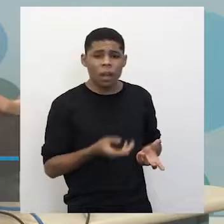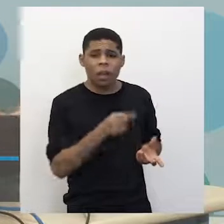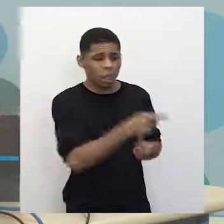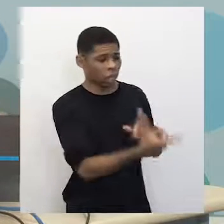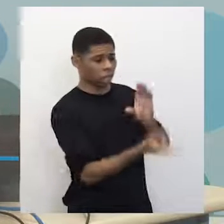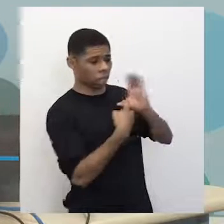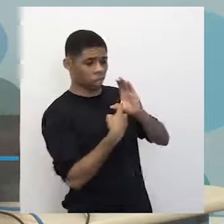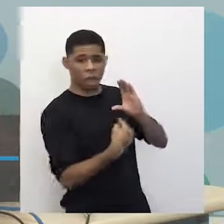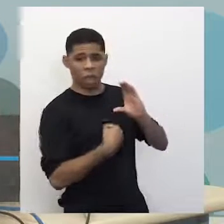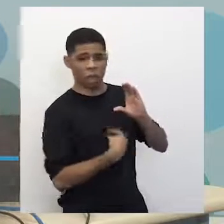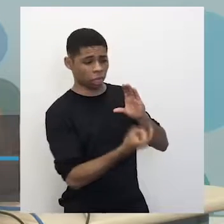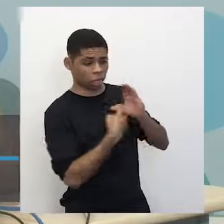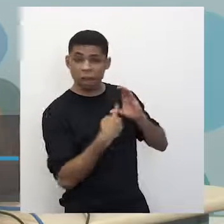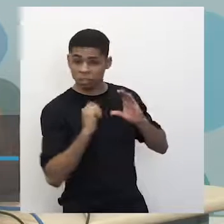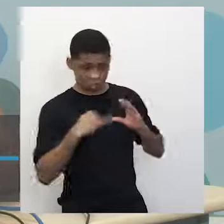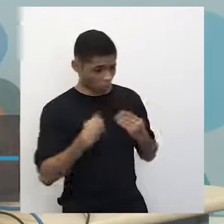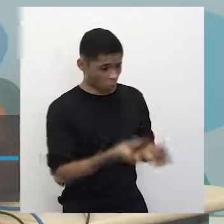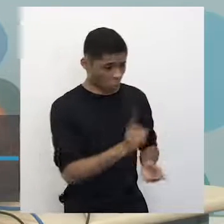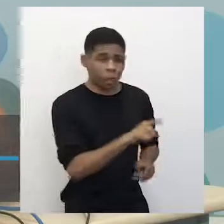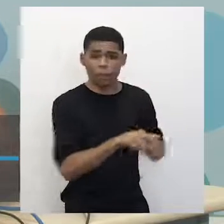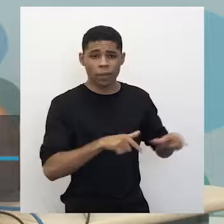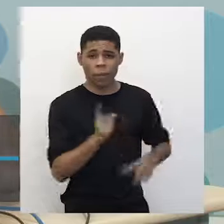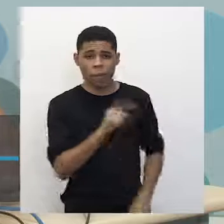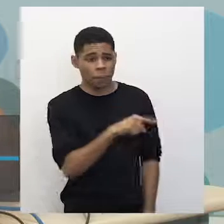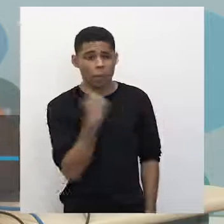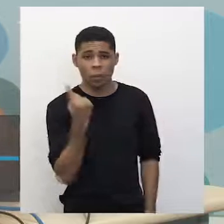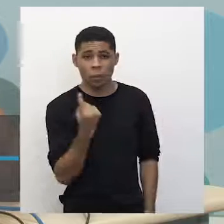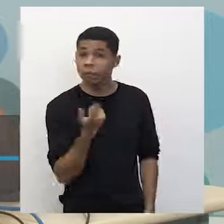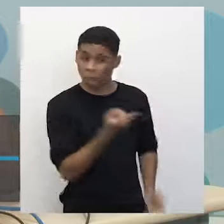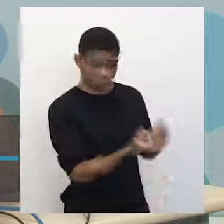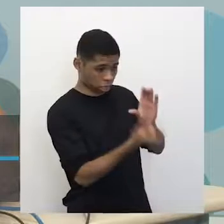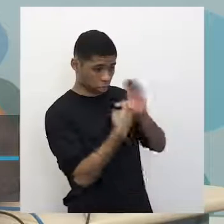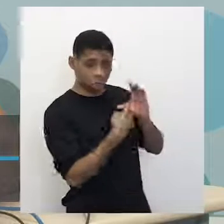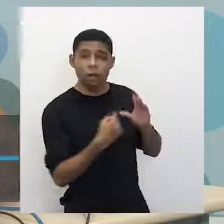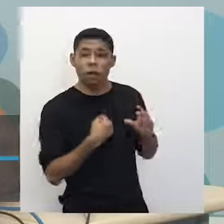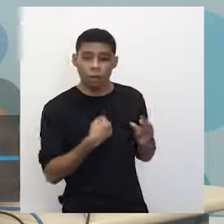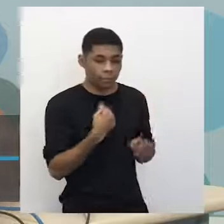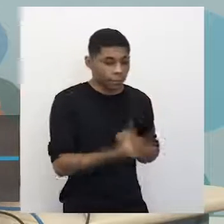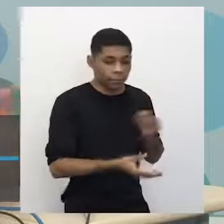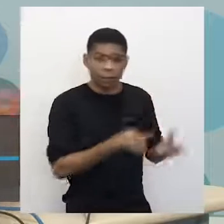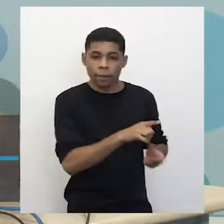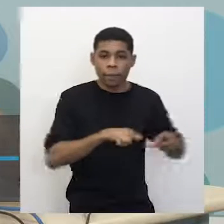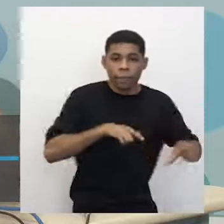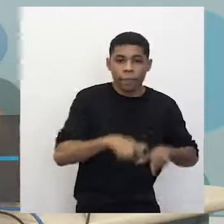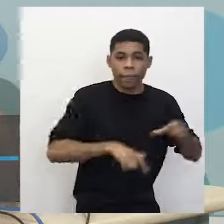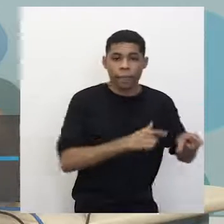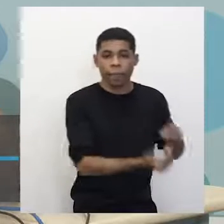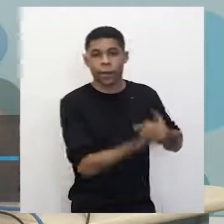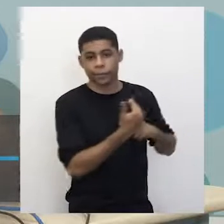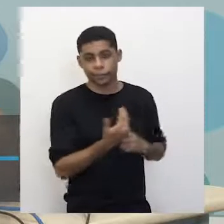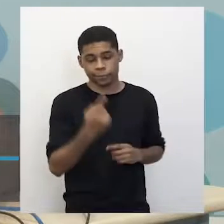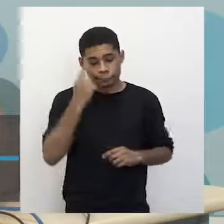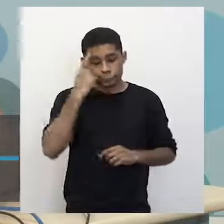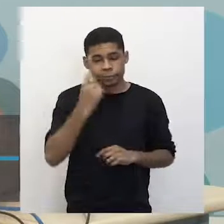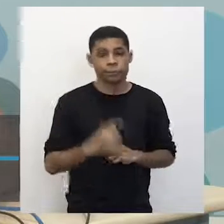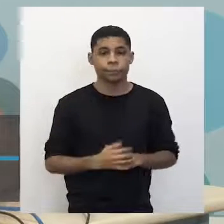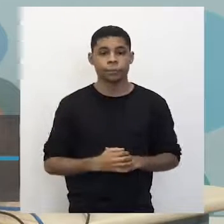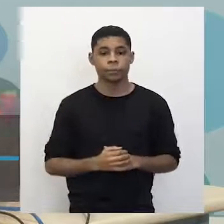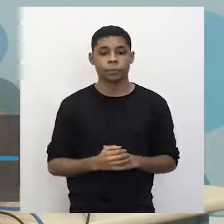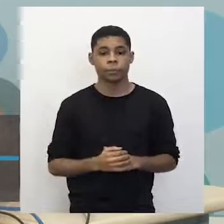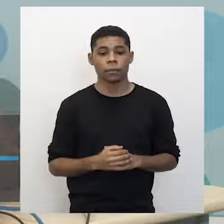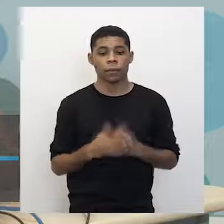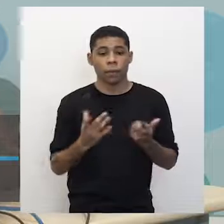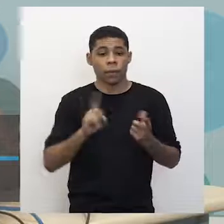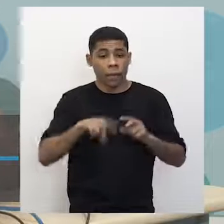isso que ele vai ter uma série de obrigações para poder exercer essa vassalagem em relação ao seu suzerano, que vão